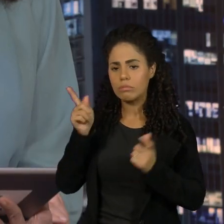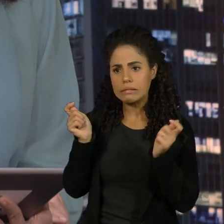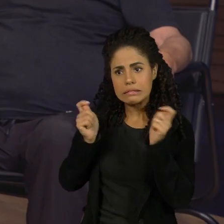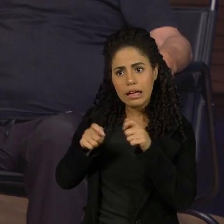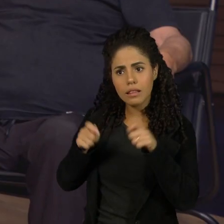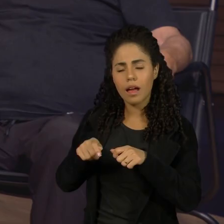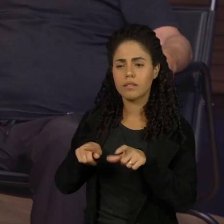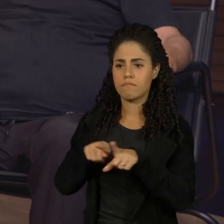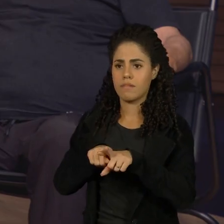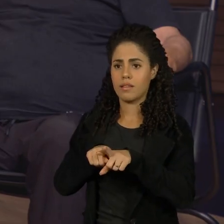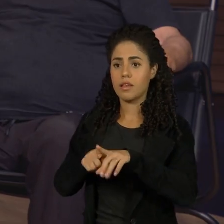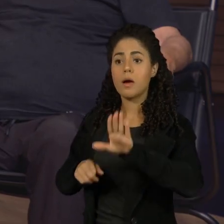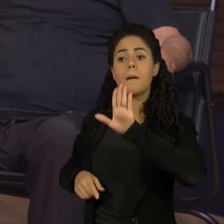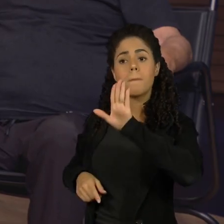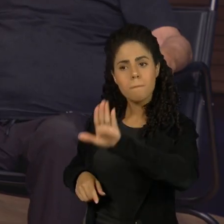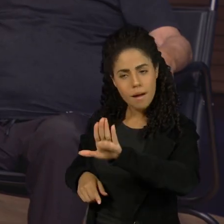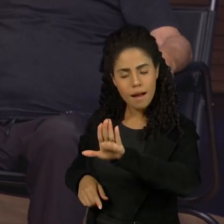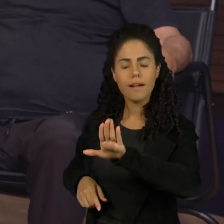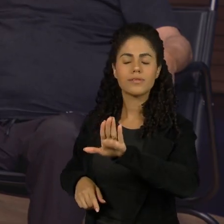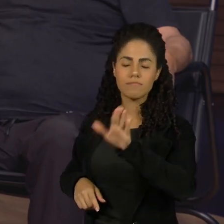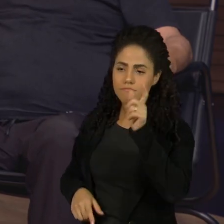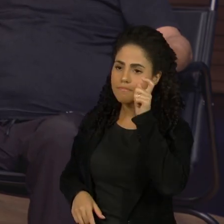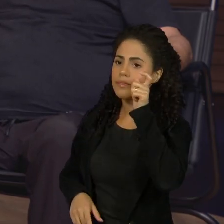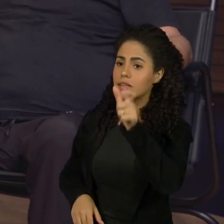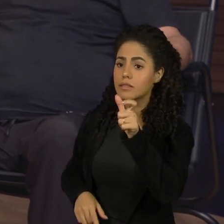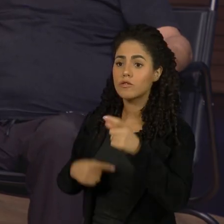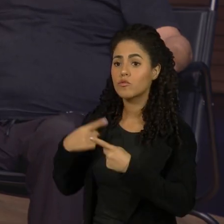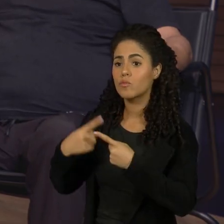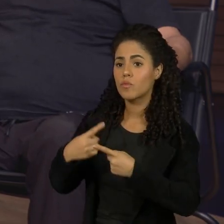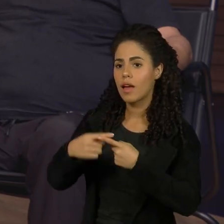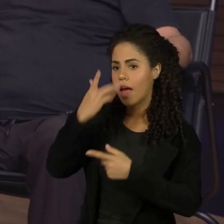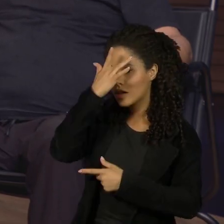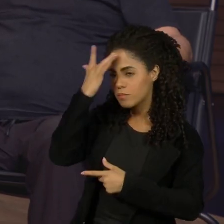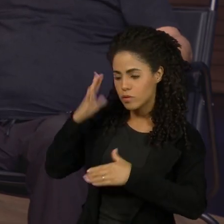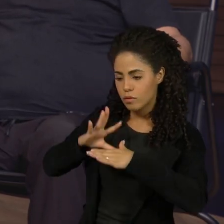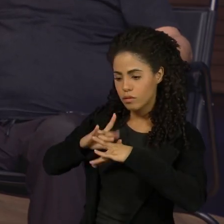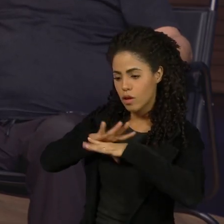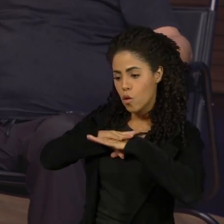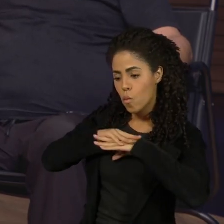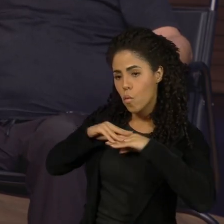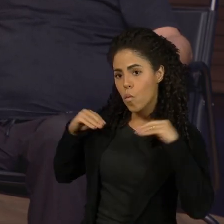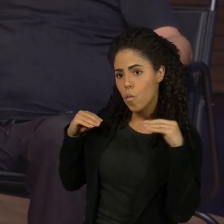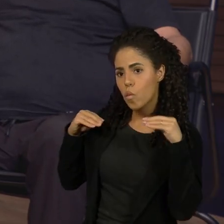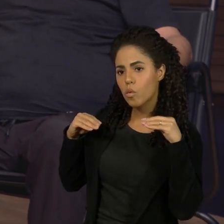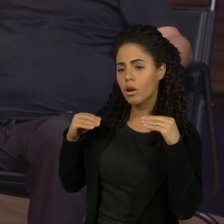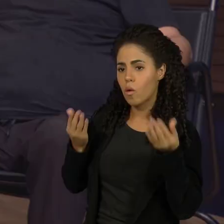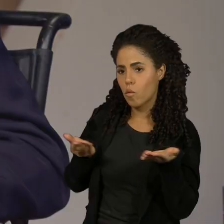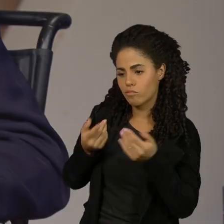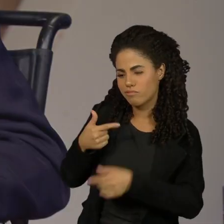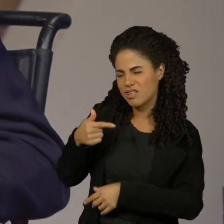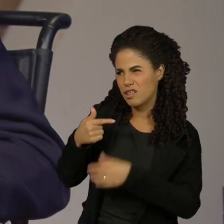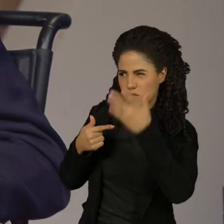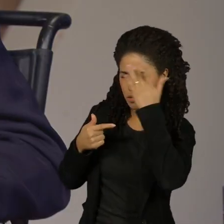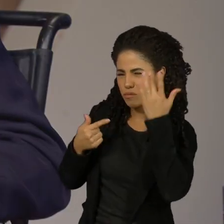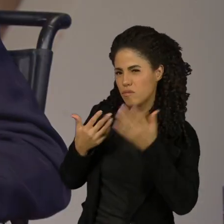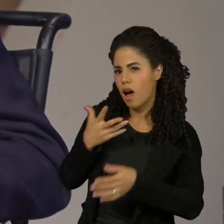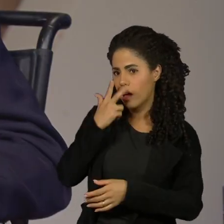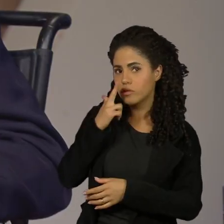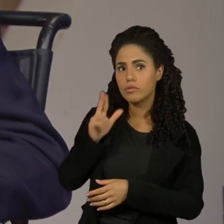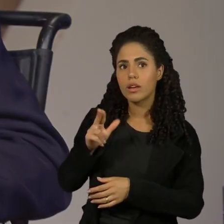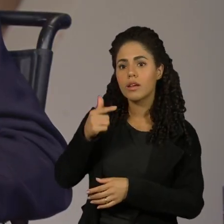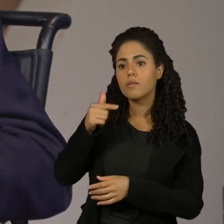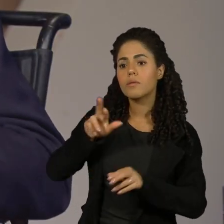valor agregado. Mas teve uma coisa muito legal. As pessoas que se curaram, né, possivelmente 7 pessoas agora, elas são